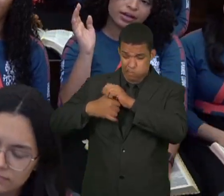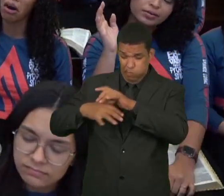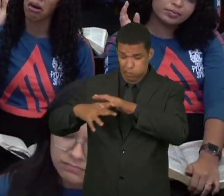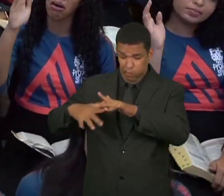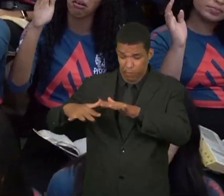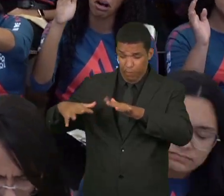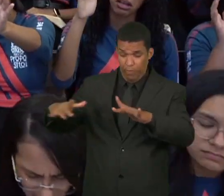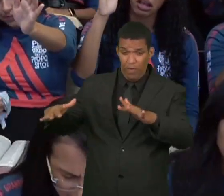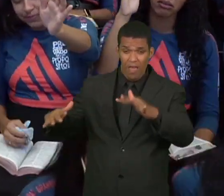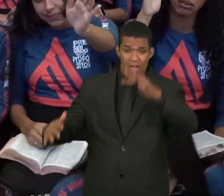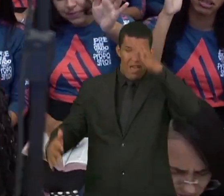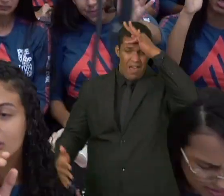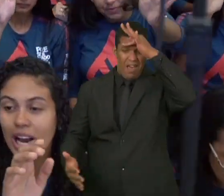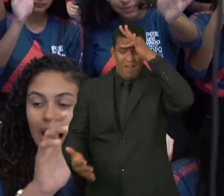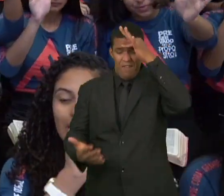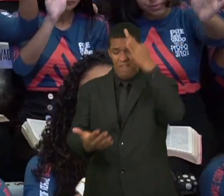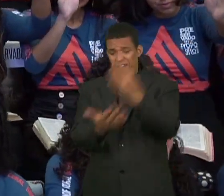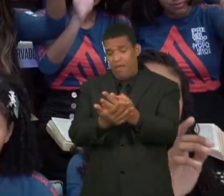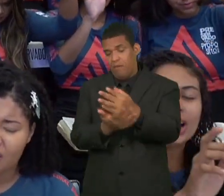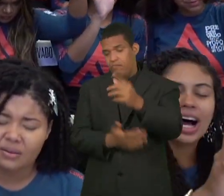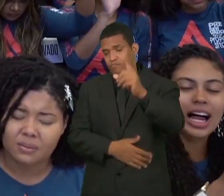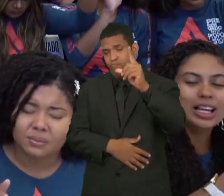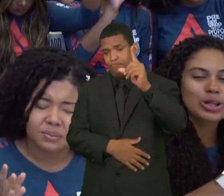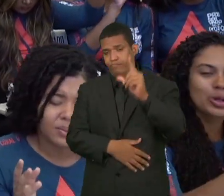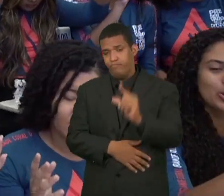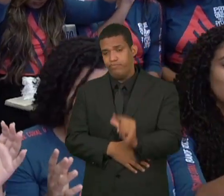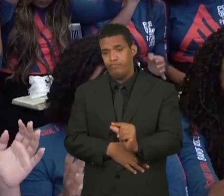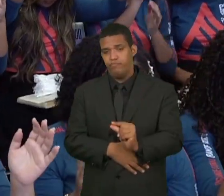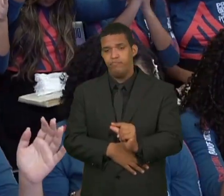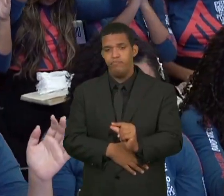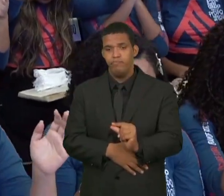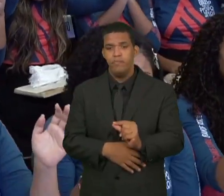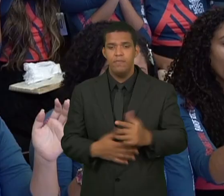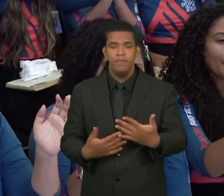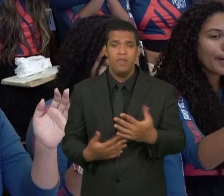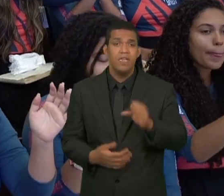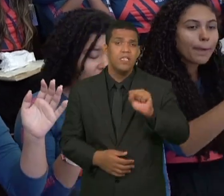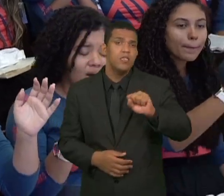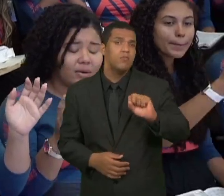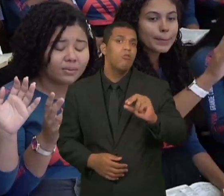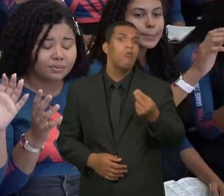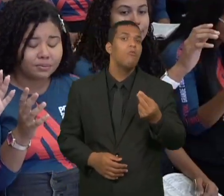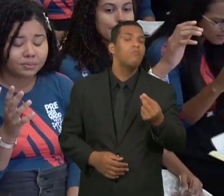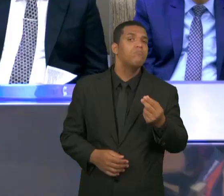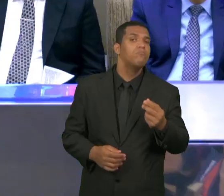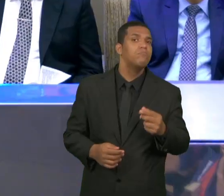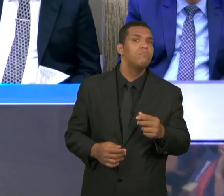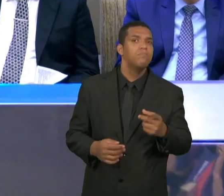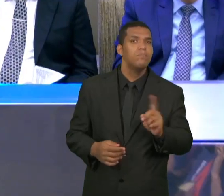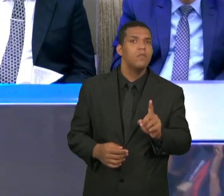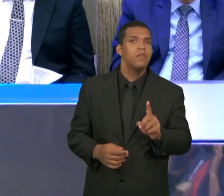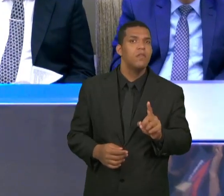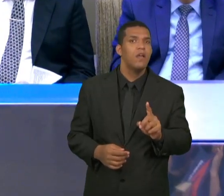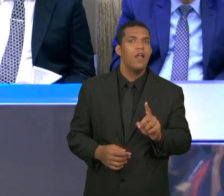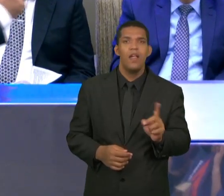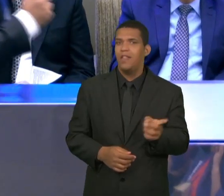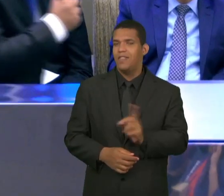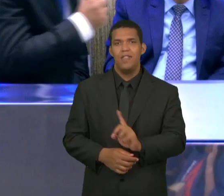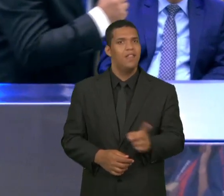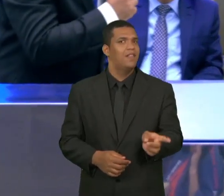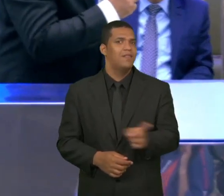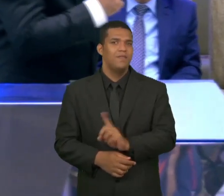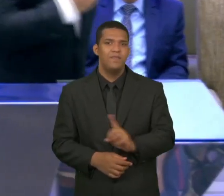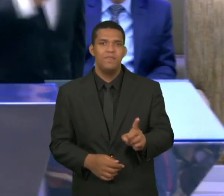a fé de muitos esfriará. Sim ou não? Não. É o que é que vai